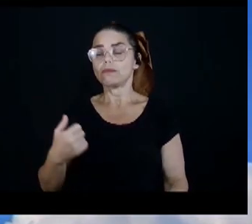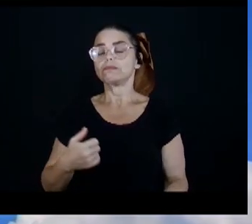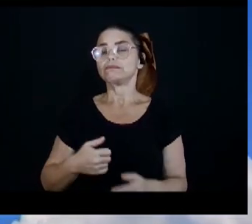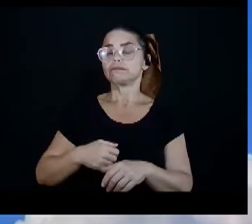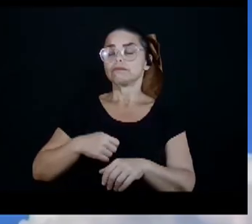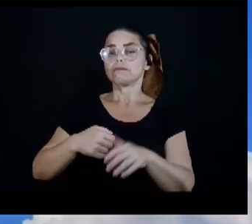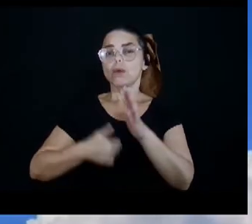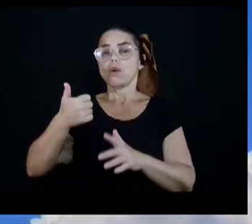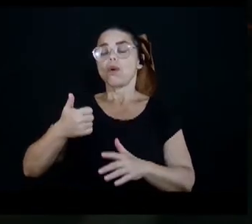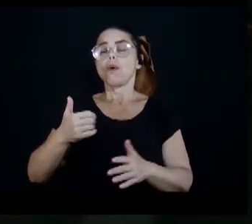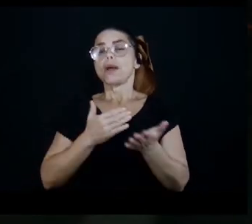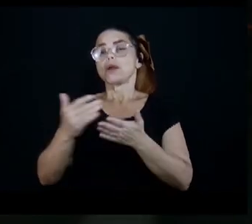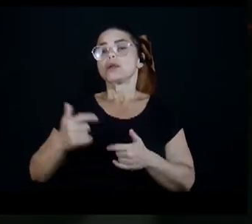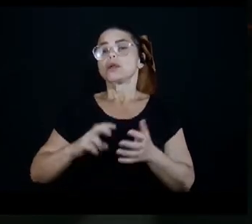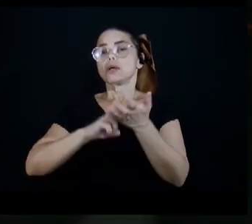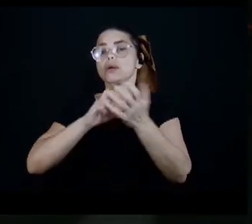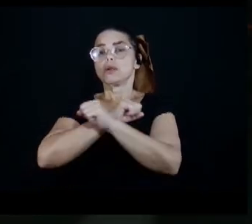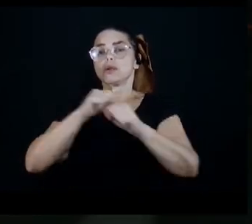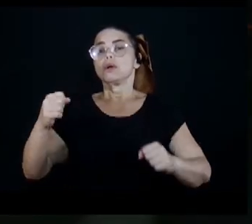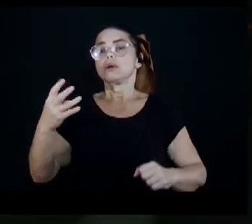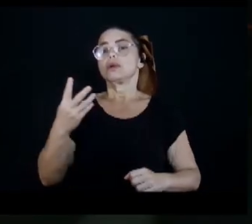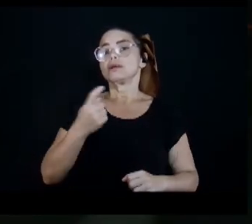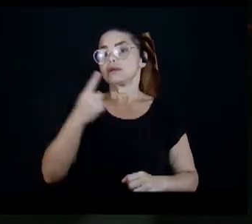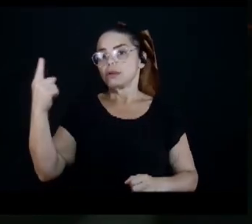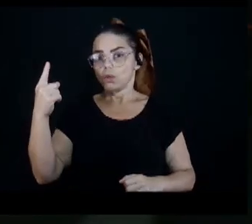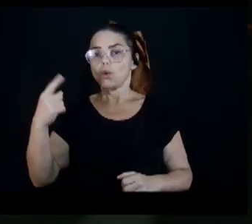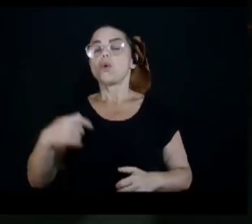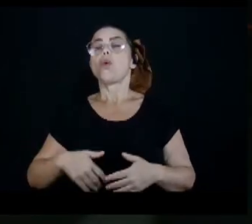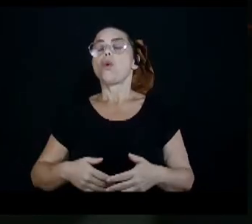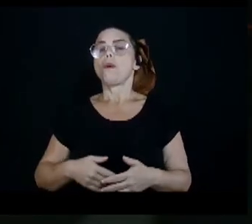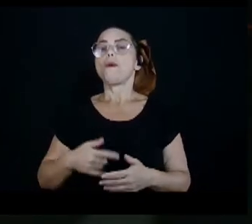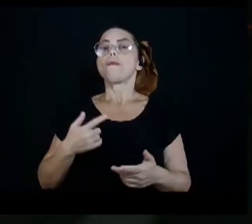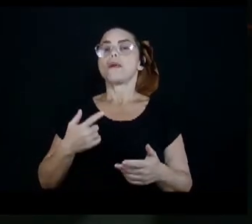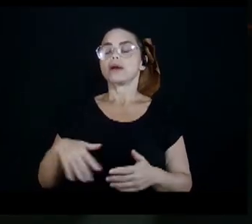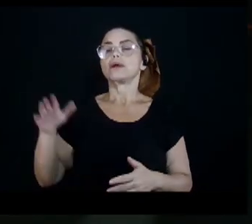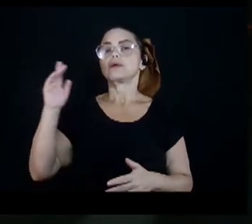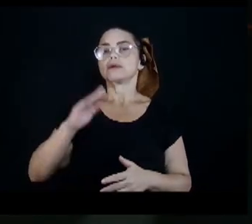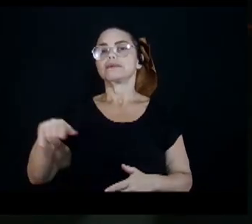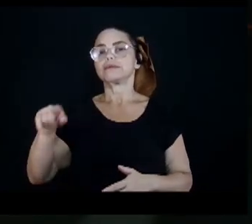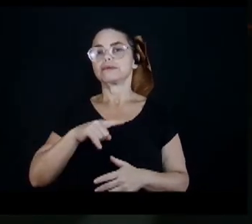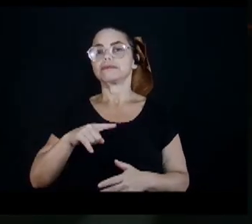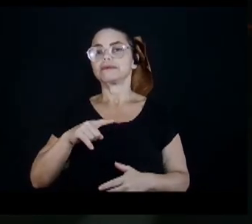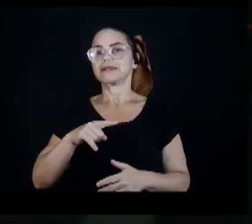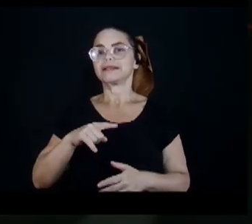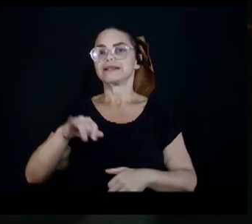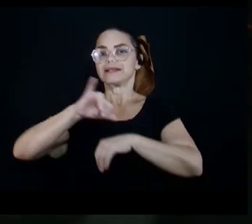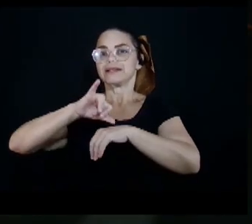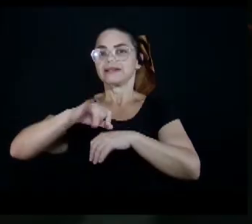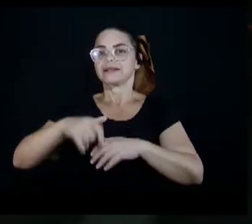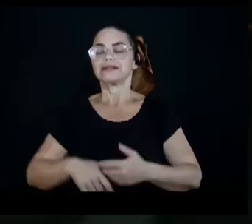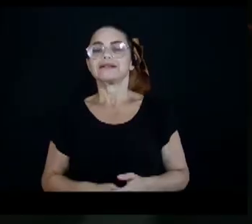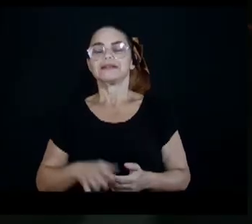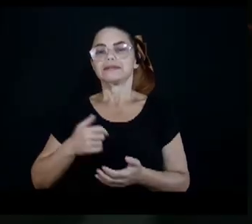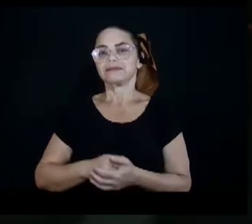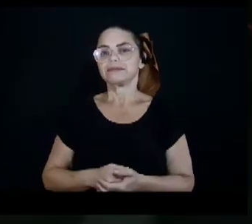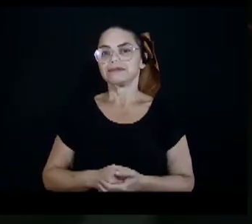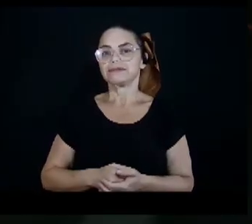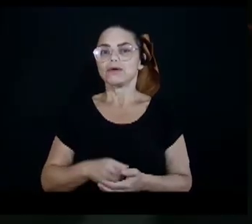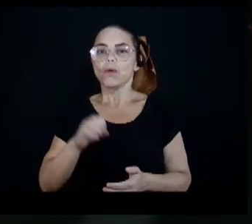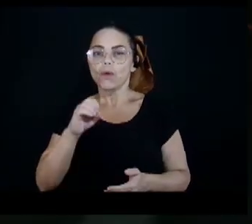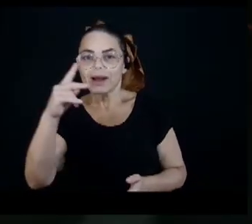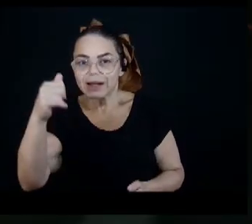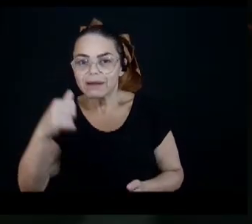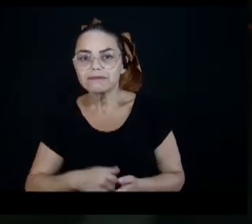e 31 graus aqui na nossa metrópole. Muito bem, tudo certo? Vamos ao